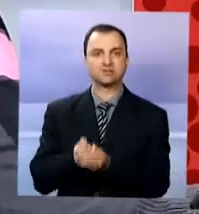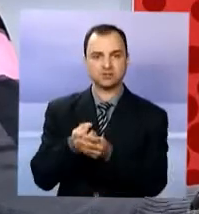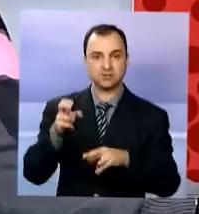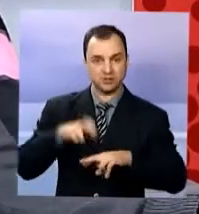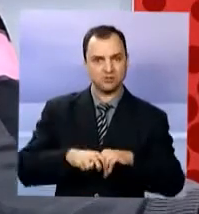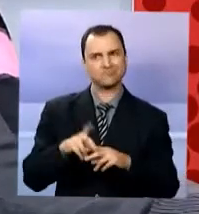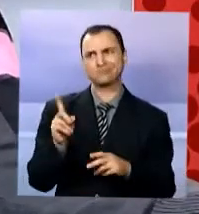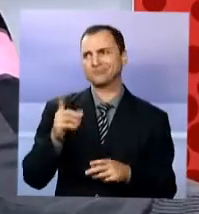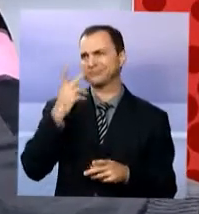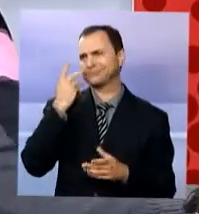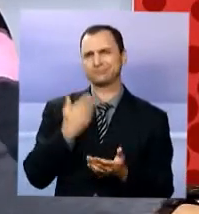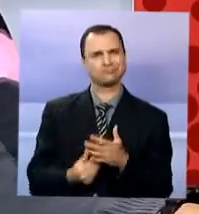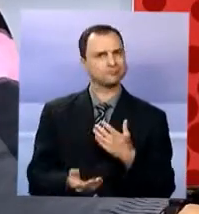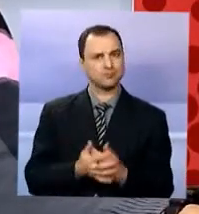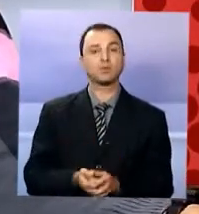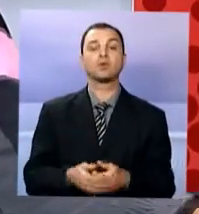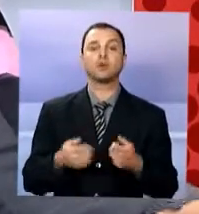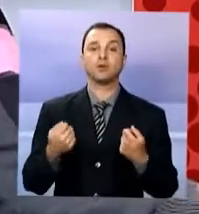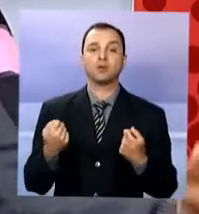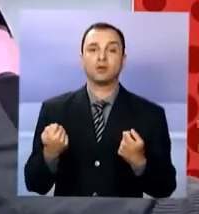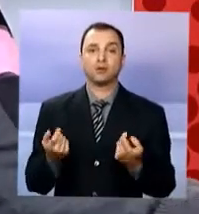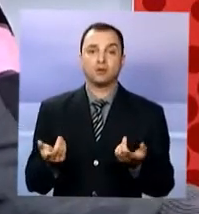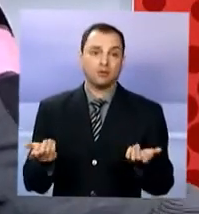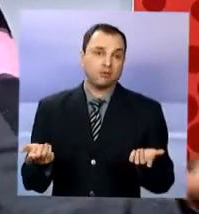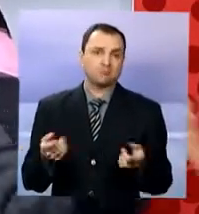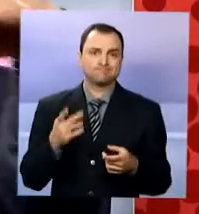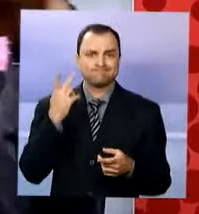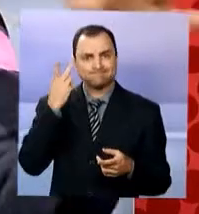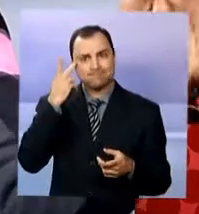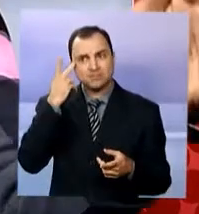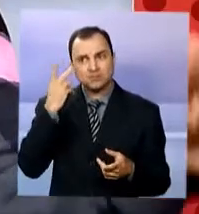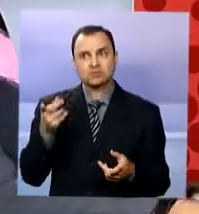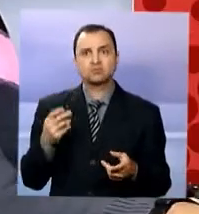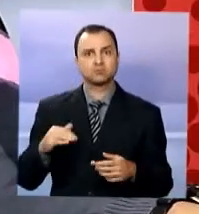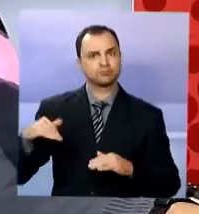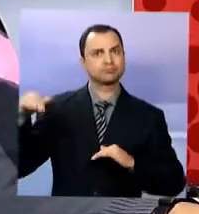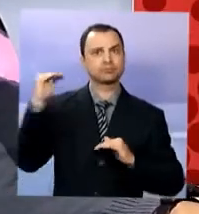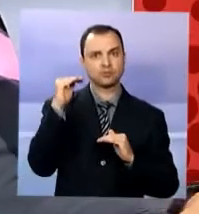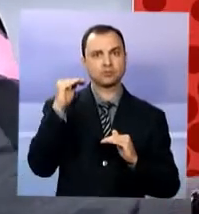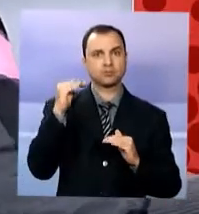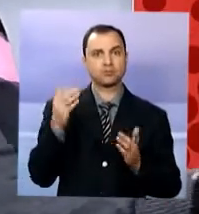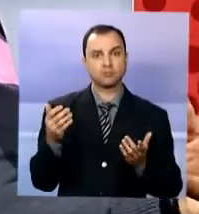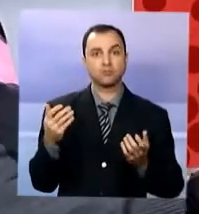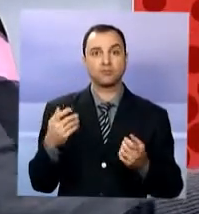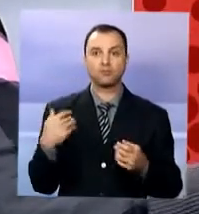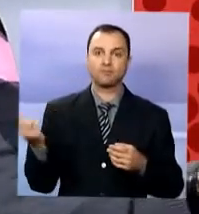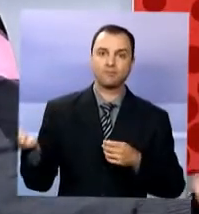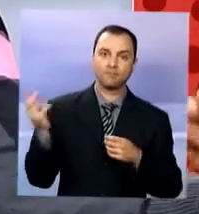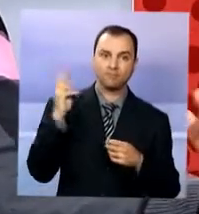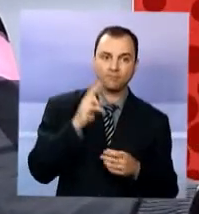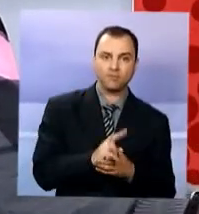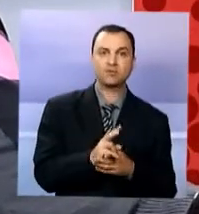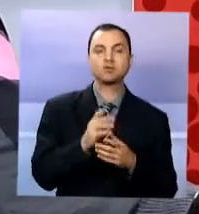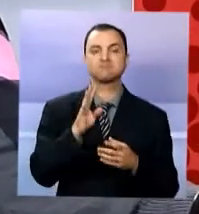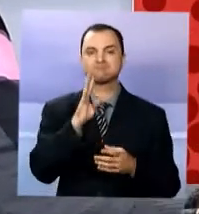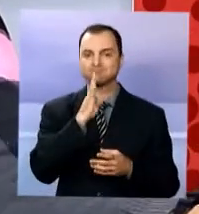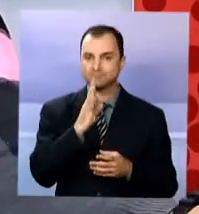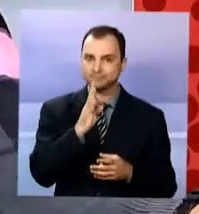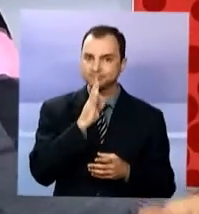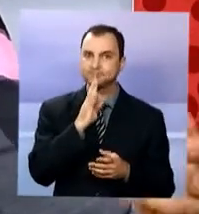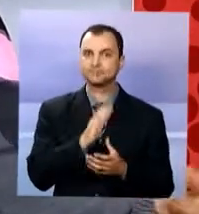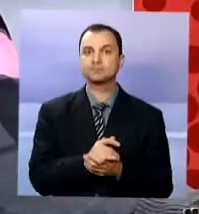né não é para qualquer um Então não é para qualquer um no alto nível né que a gente fala mas eles são assim vem as pessoas ficam